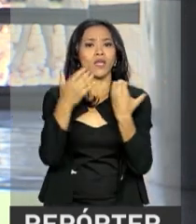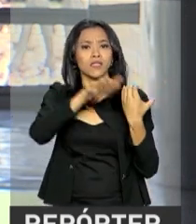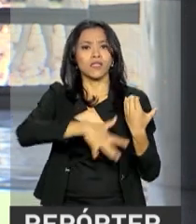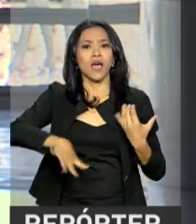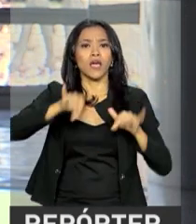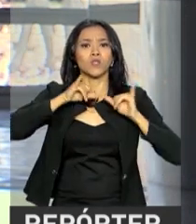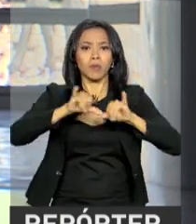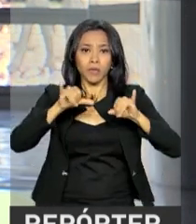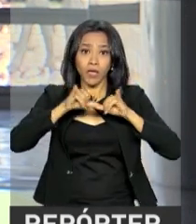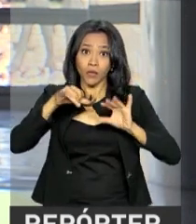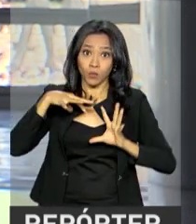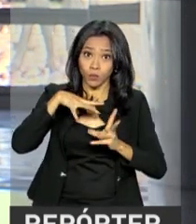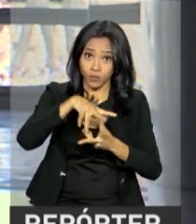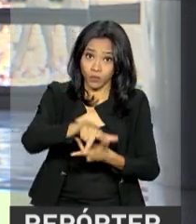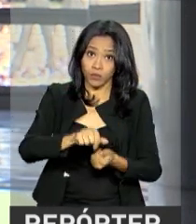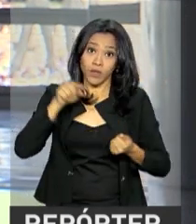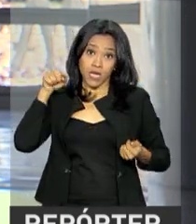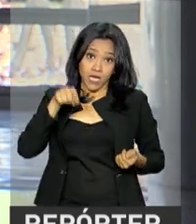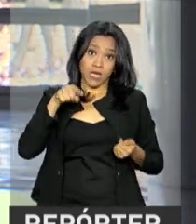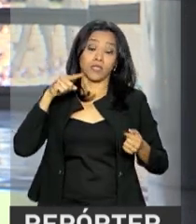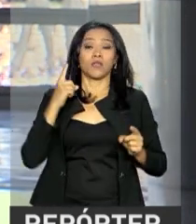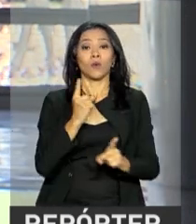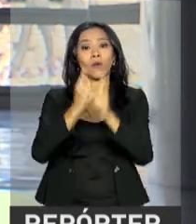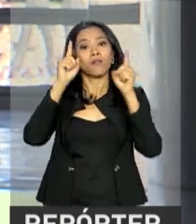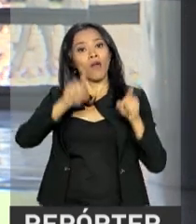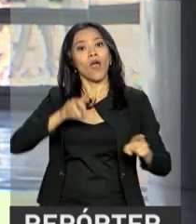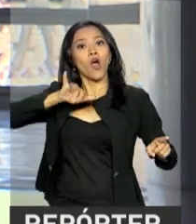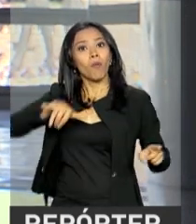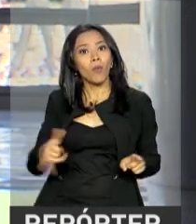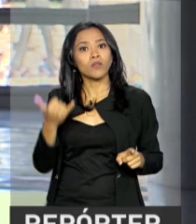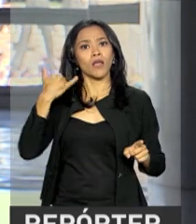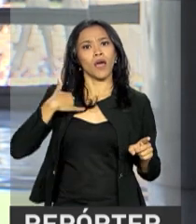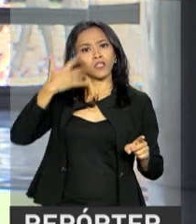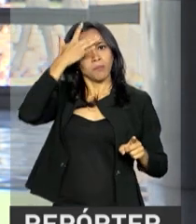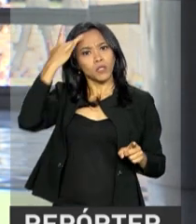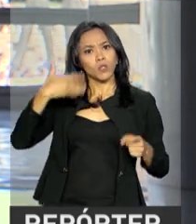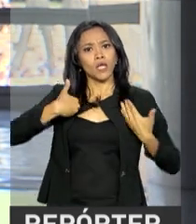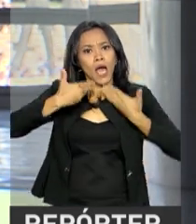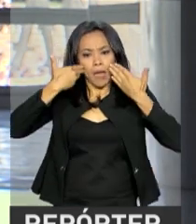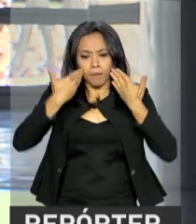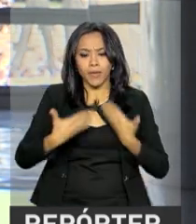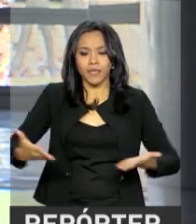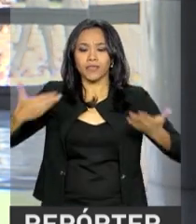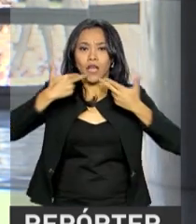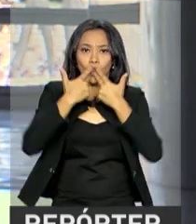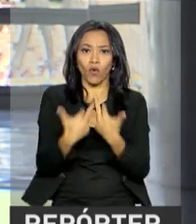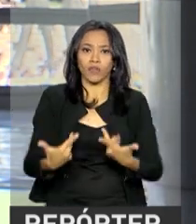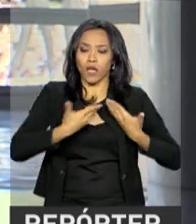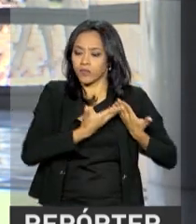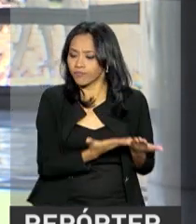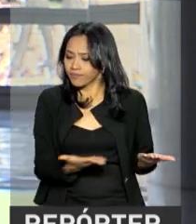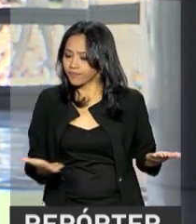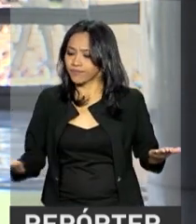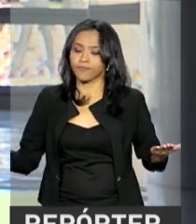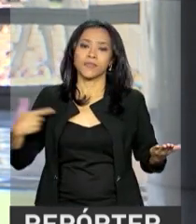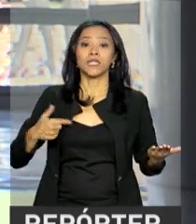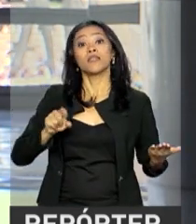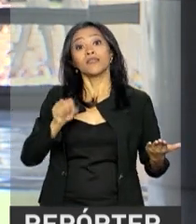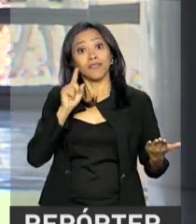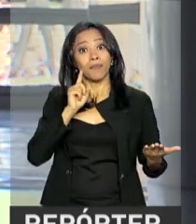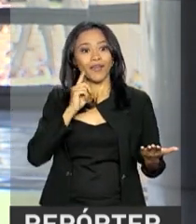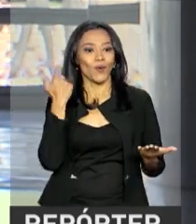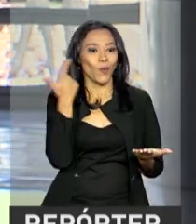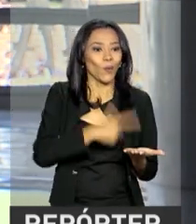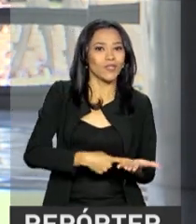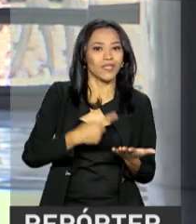do mundo o evento é uma oportunidade para fornecedores apresentar em novidades lançarem produtos e também fecharem